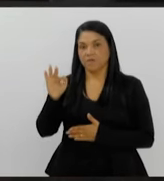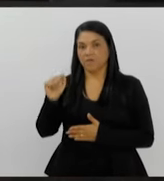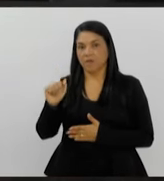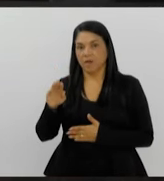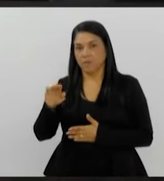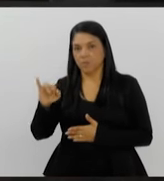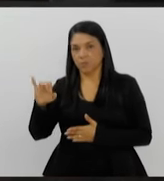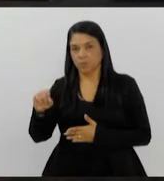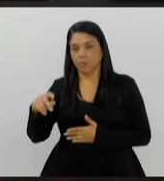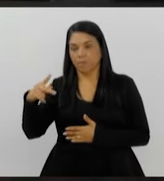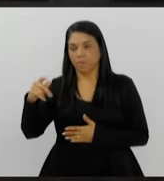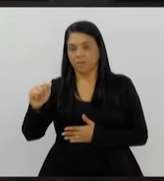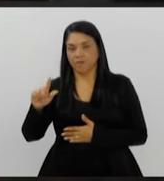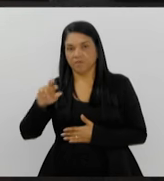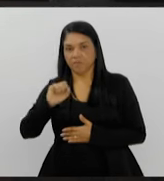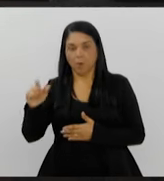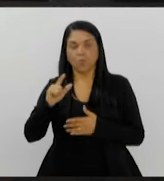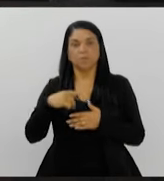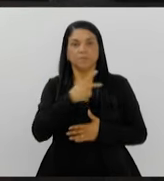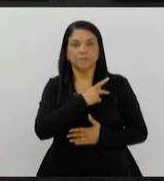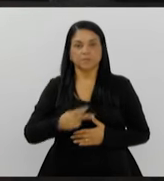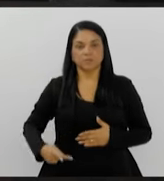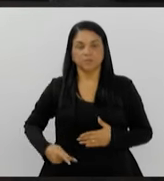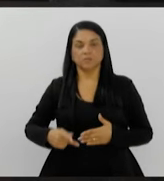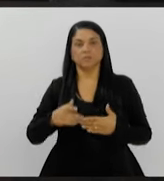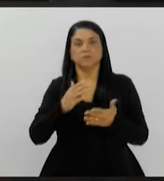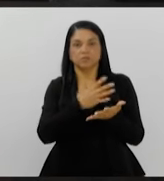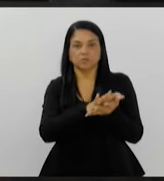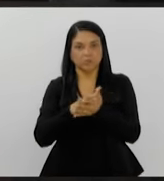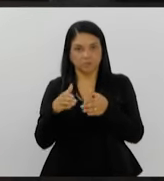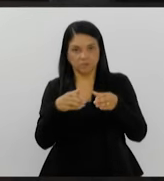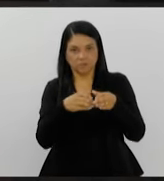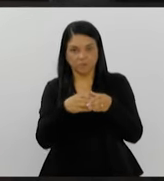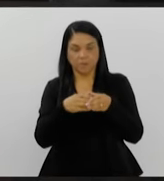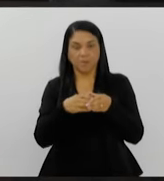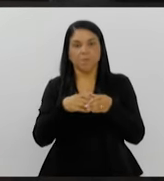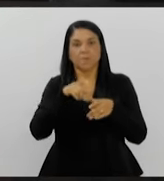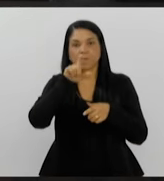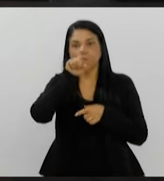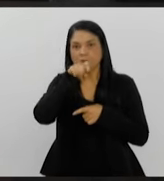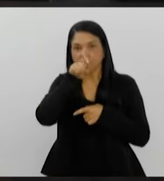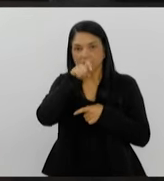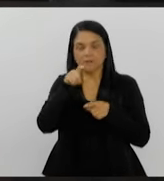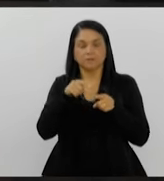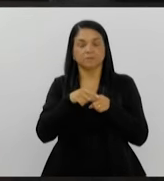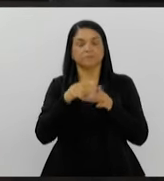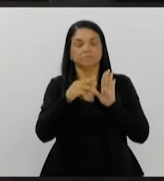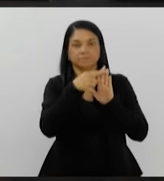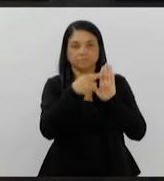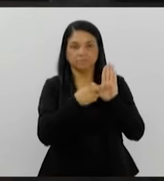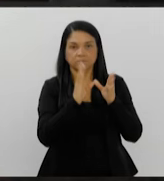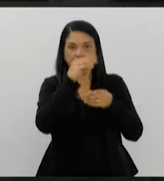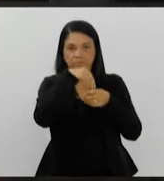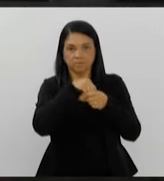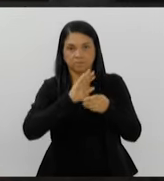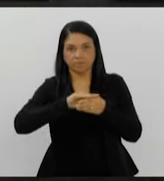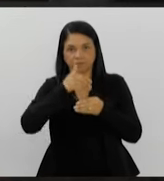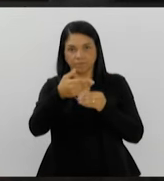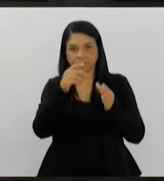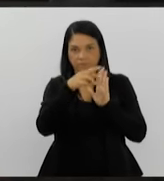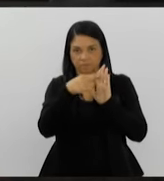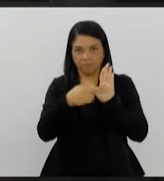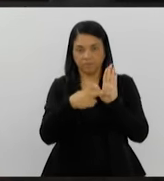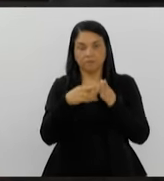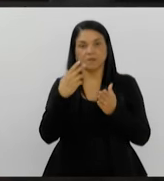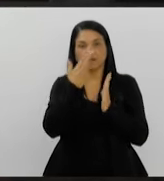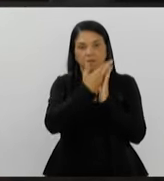presidente do Grêmio recreativo escola de samba Portela parecer da comissão de normas internas e proposições externas favorável relatoria